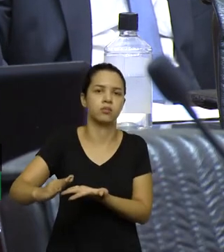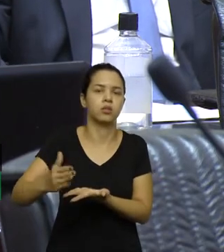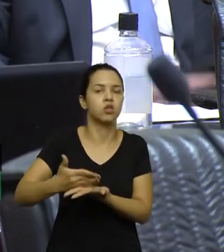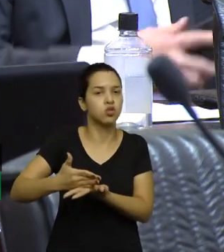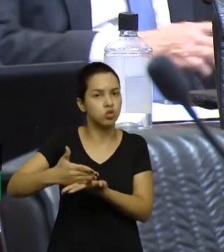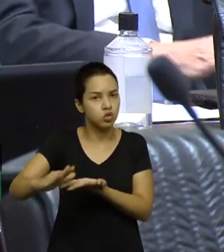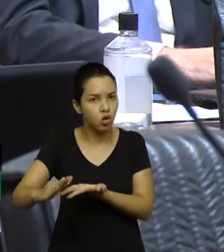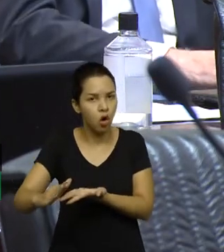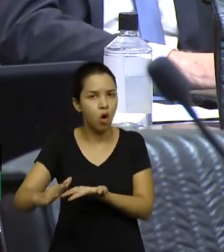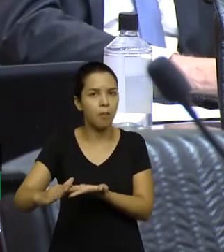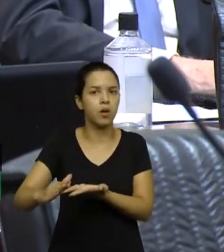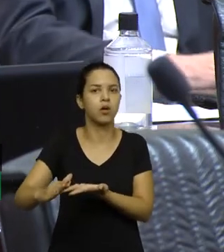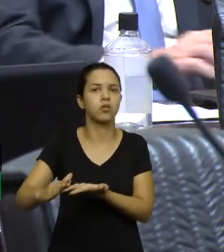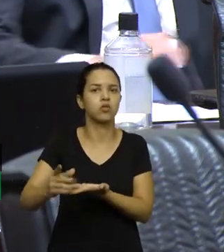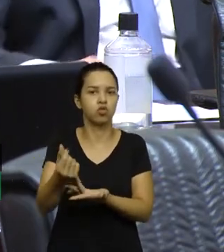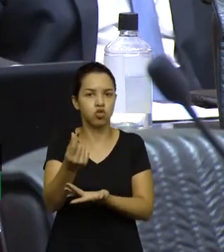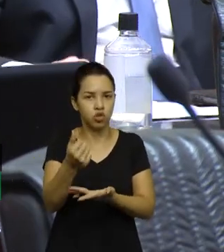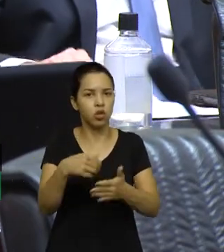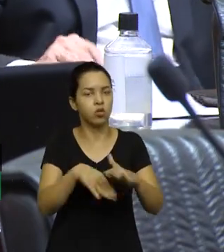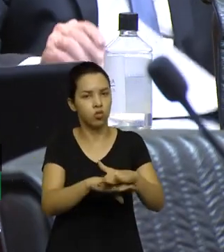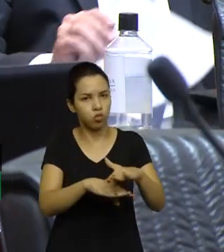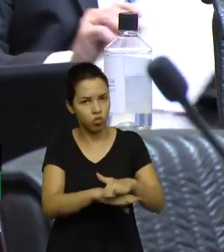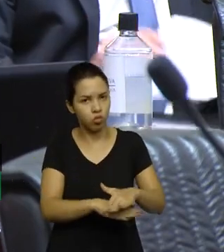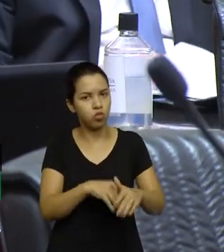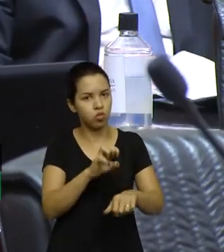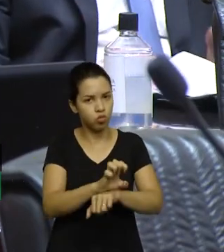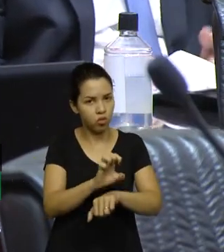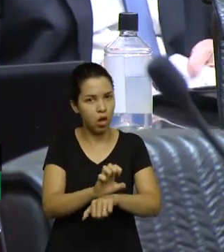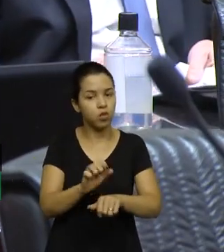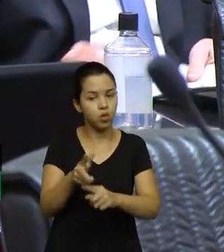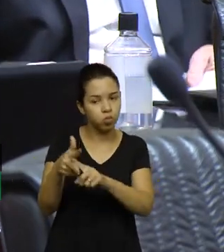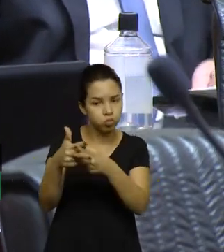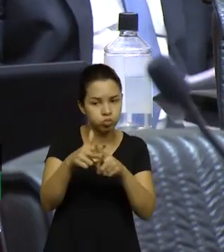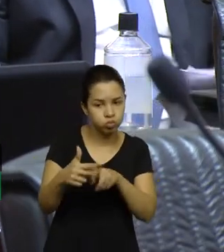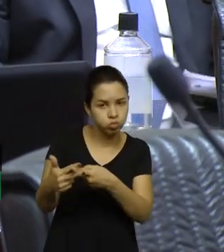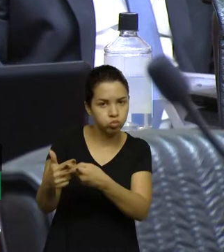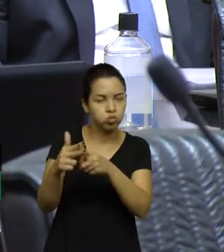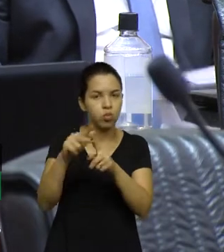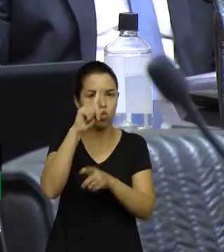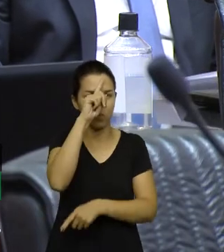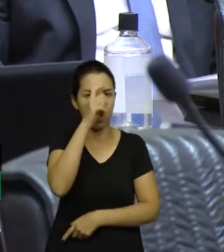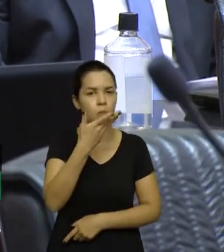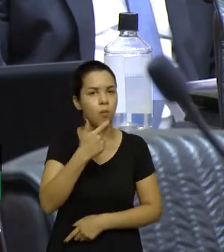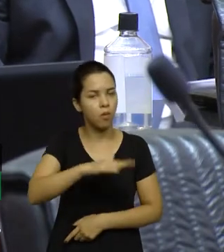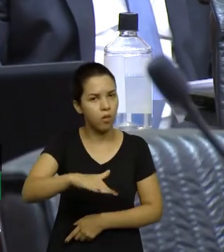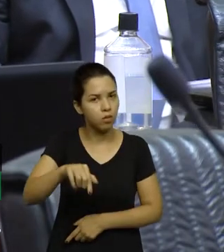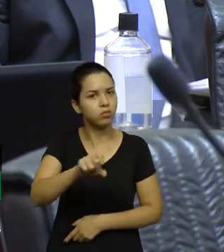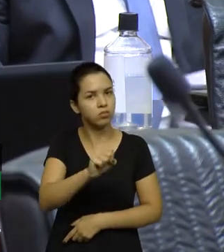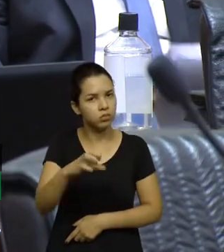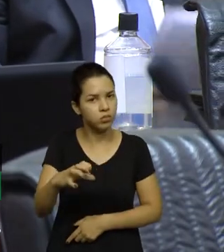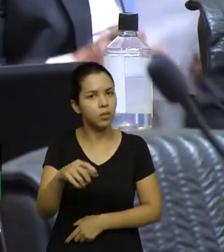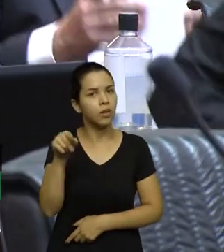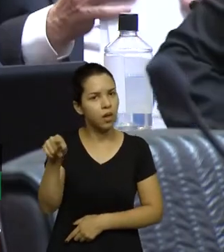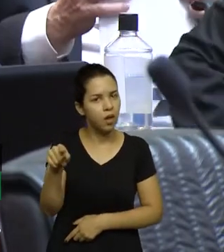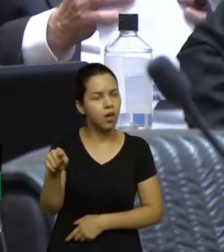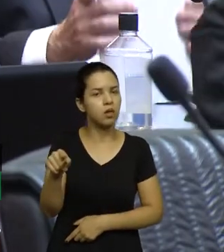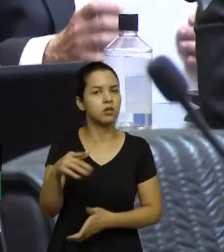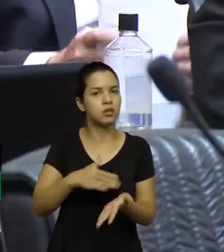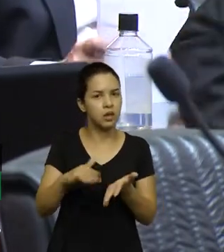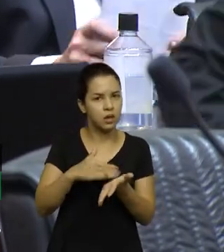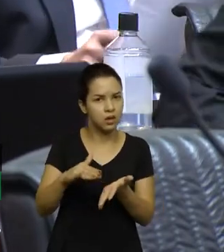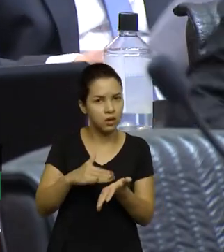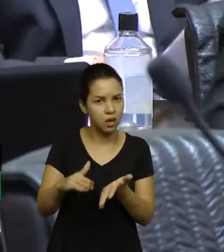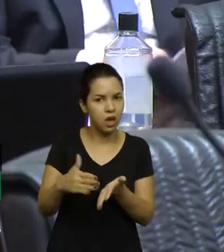sobra nos cofres do Estado para melhorar a condição dos hospitais pediátricos de Santa Catarina, porque esse secretário que passou por aí deixou o